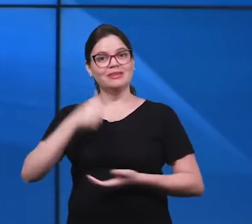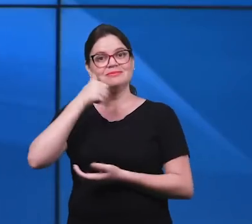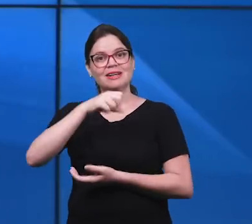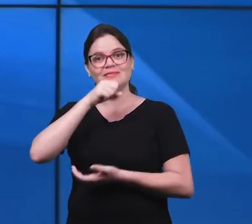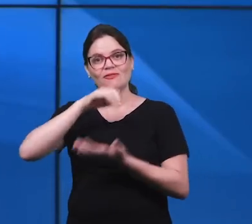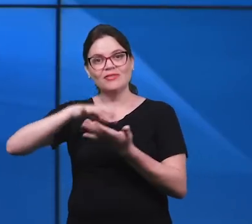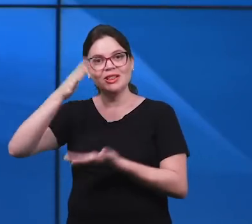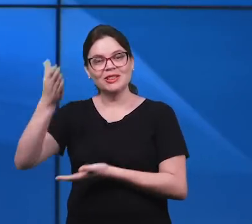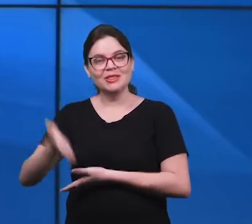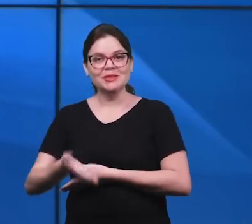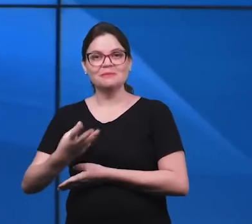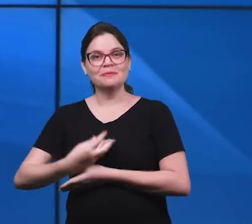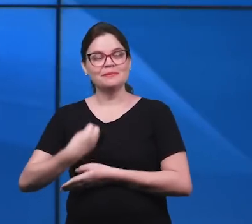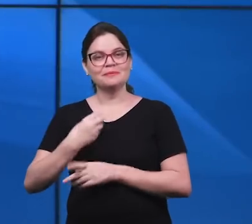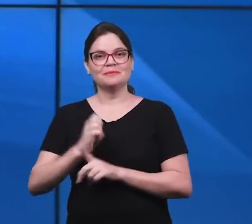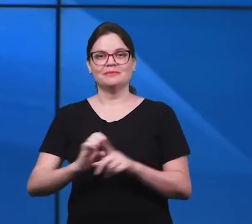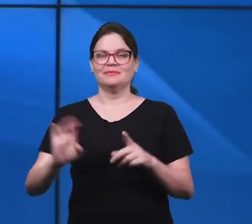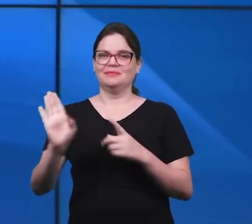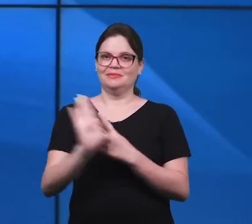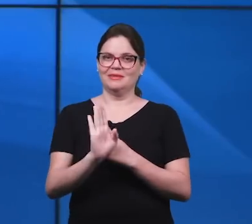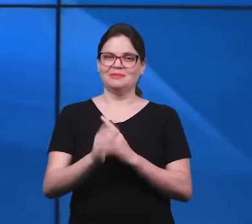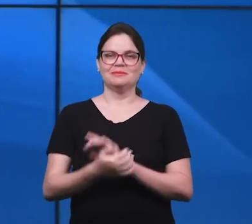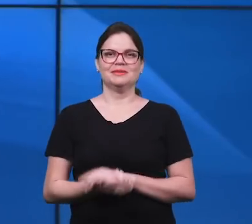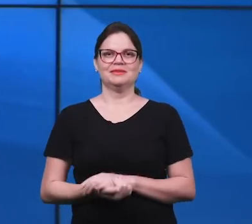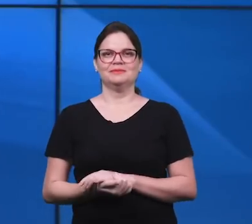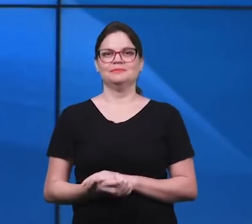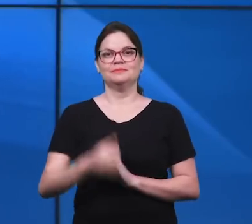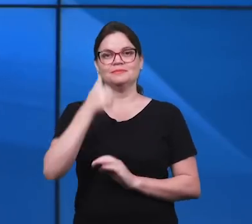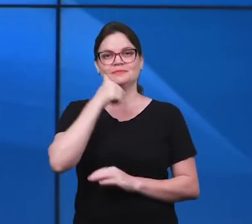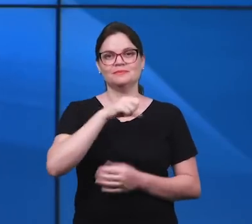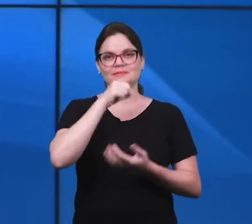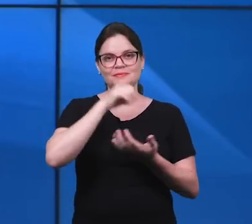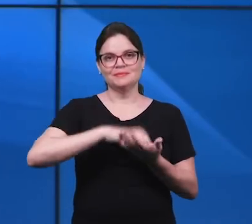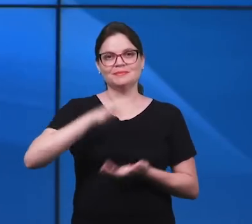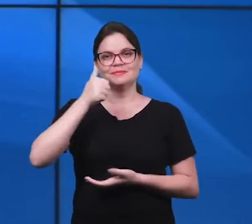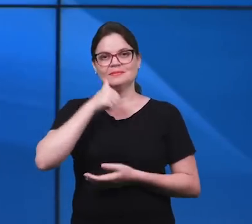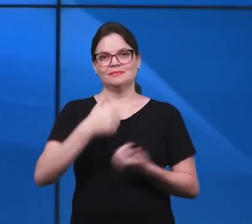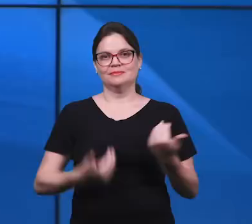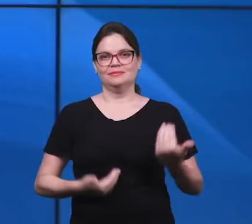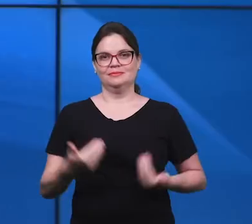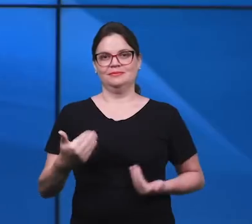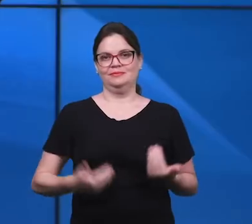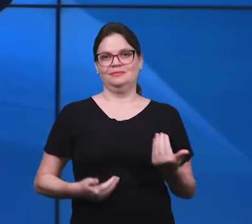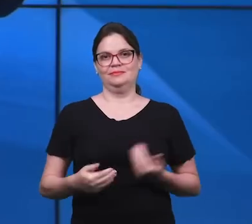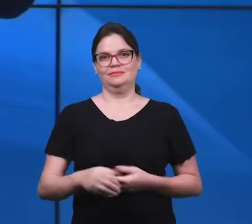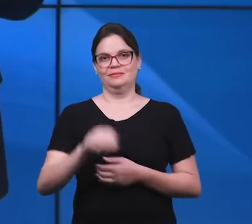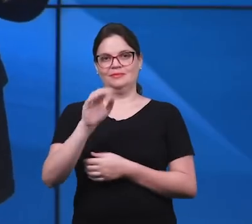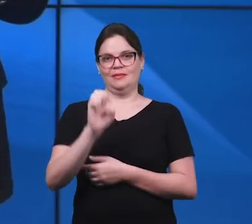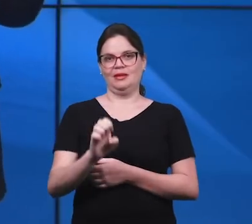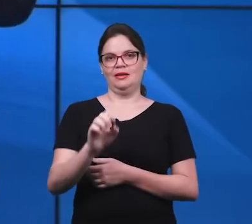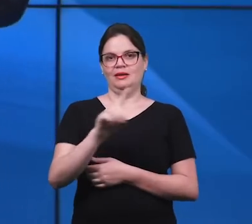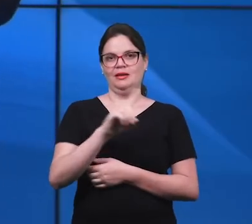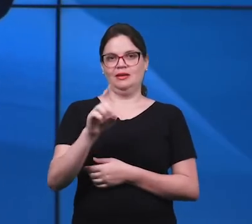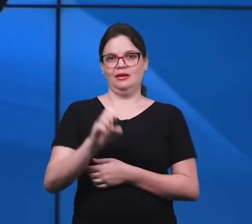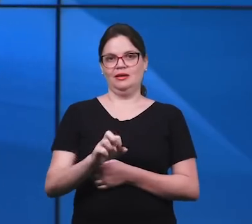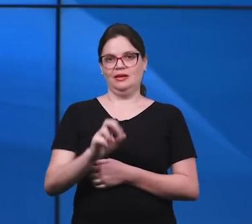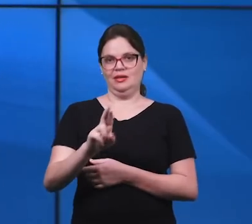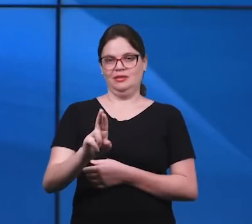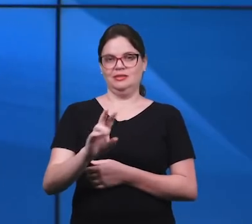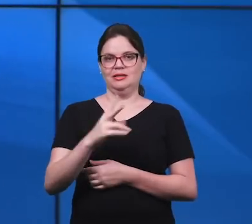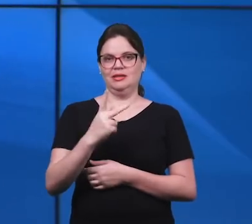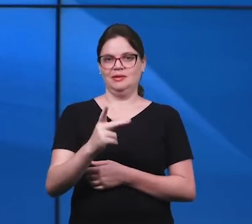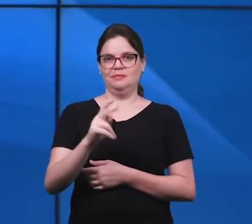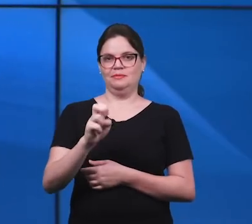agora uma anciã participando da Escola Bíblica. E essa anciã é a nossa irmã, dona Ézer Pereira Barros.